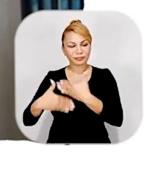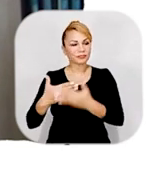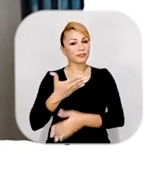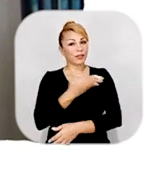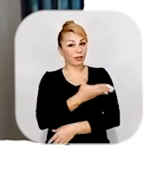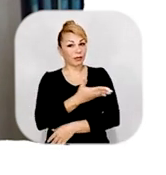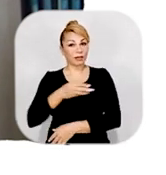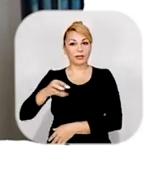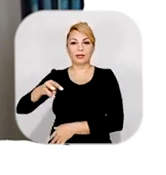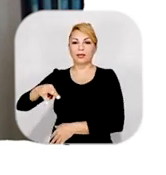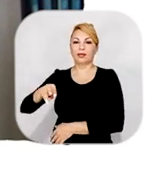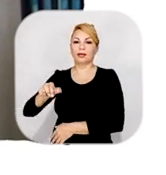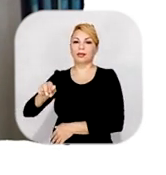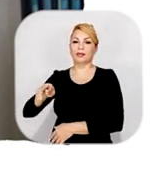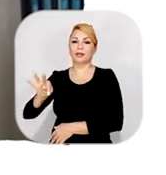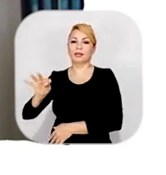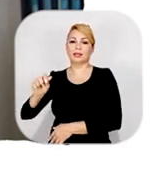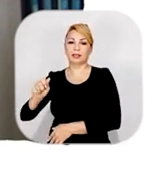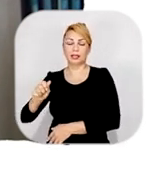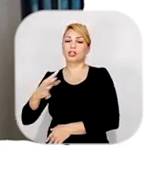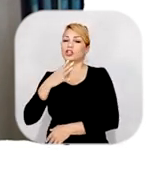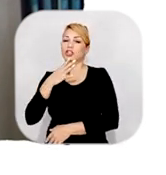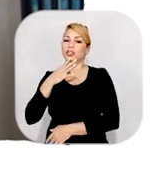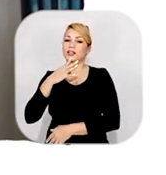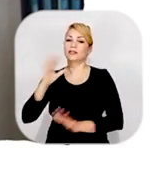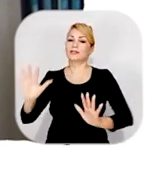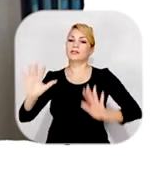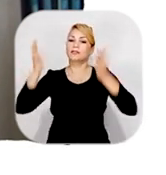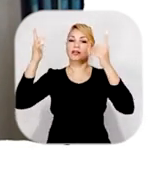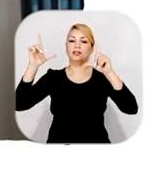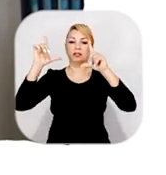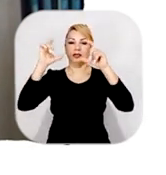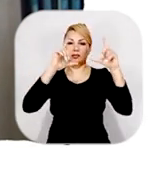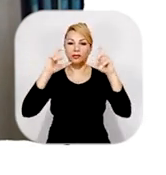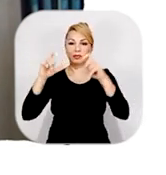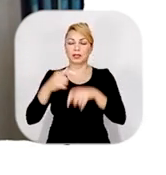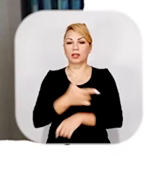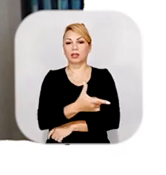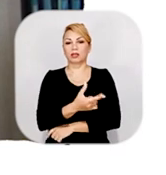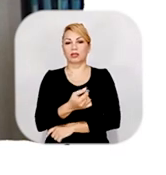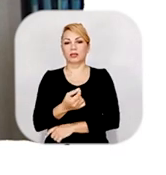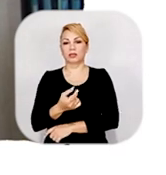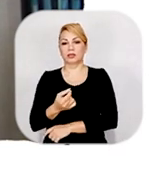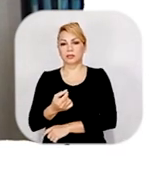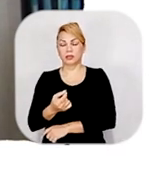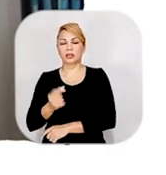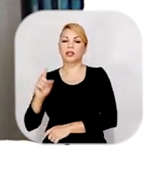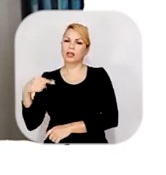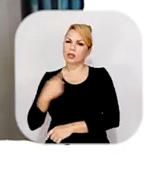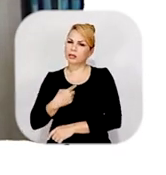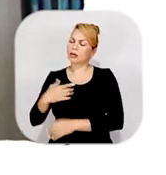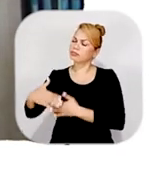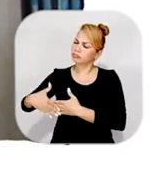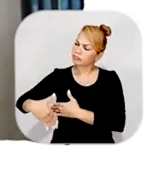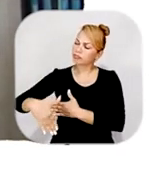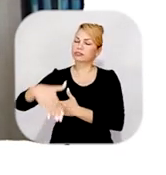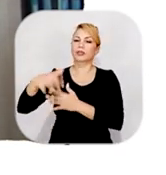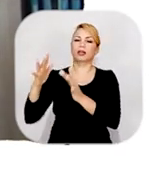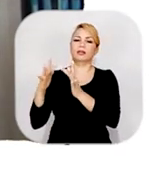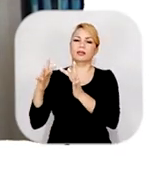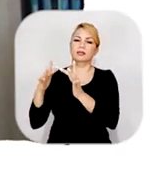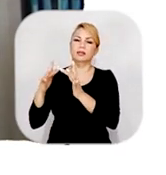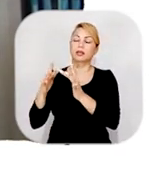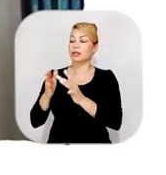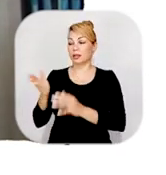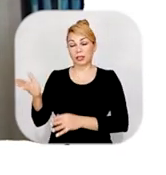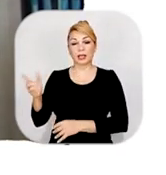num festival de fotografia em Perpignan, nos anos 2000, e desde então a gente sempre tem contato, e nessa época